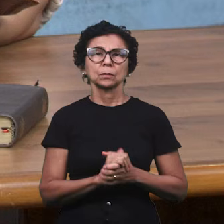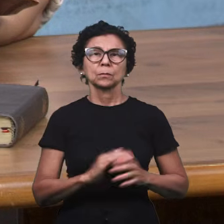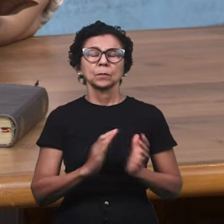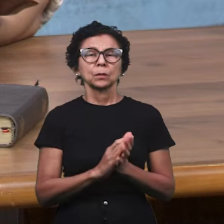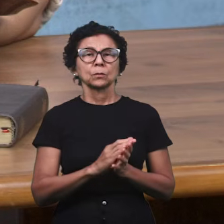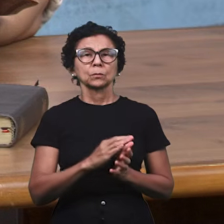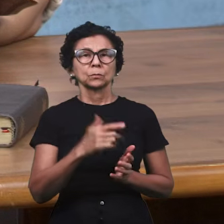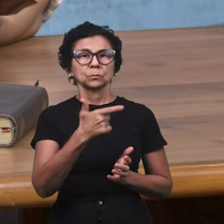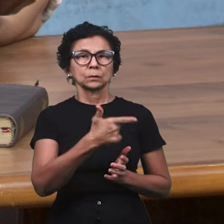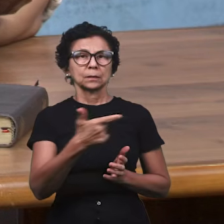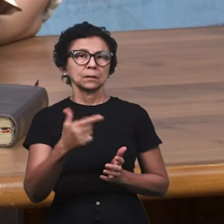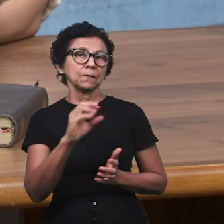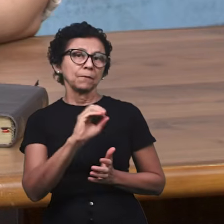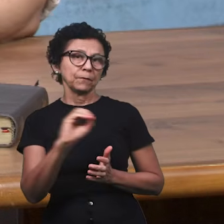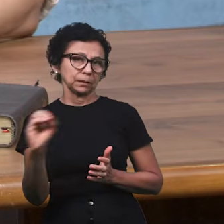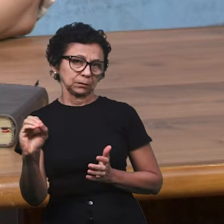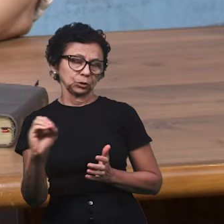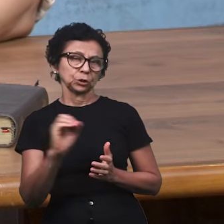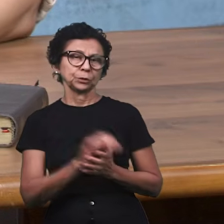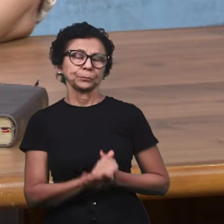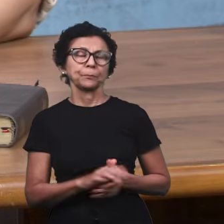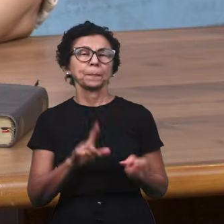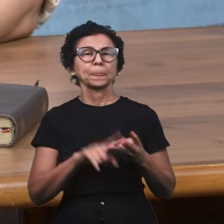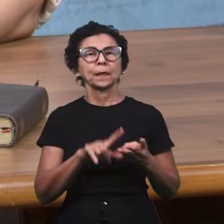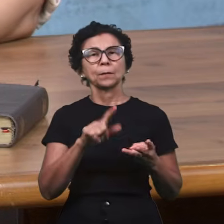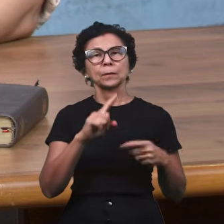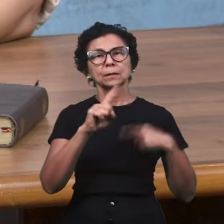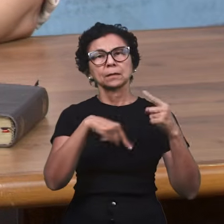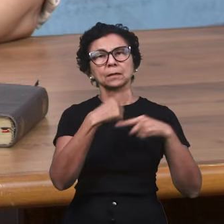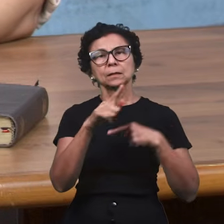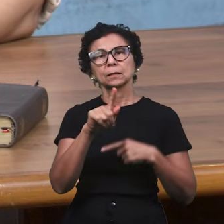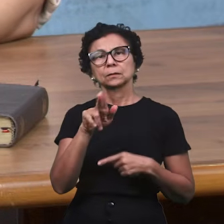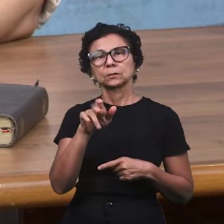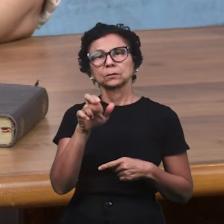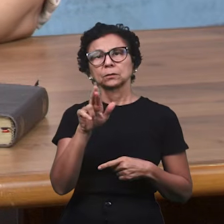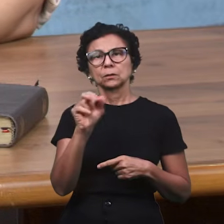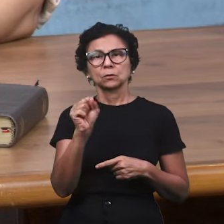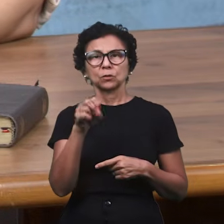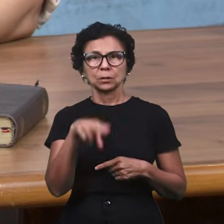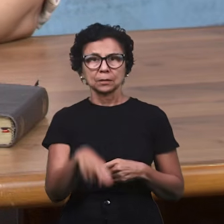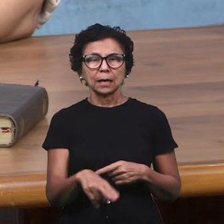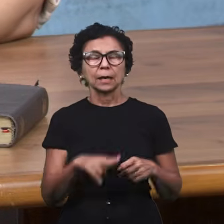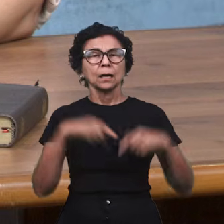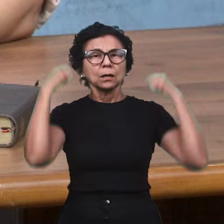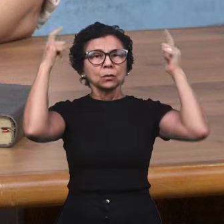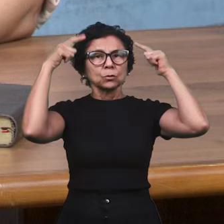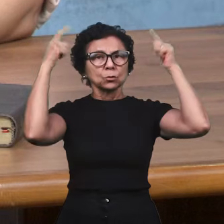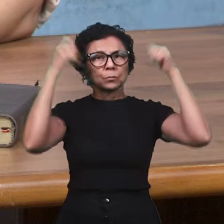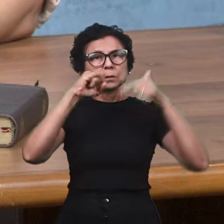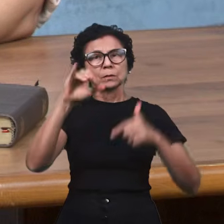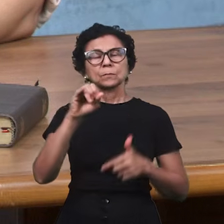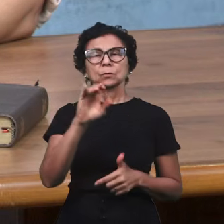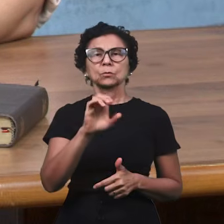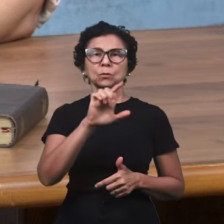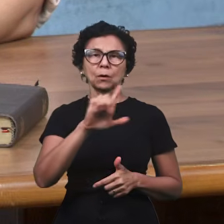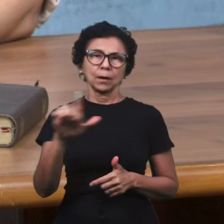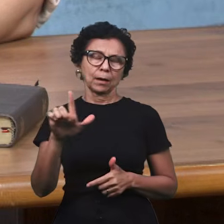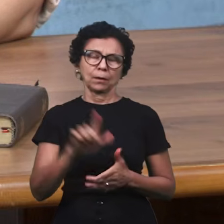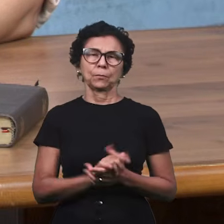220. Dos filhos de Gerson, Joel, o príncipe, e de seus